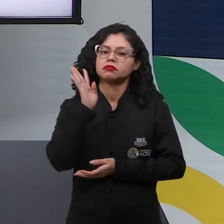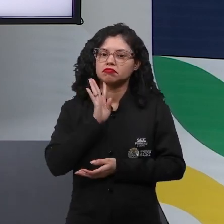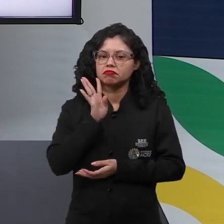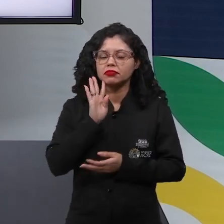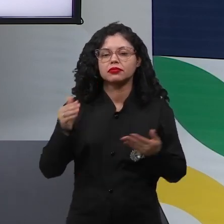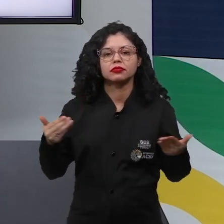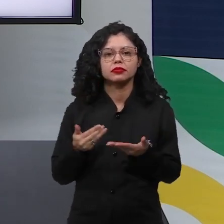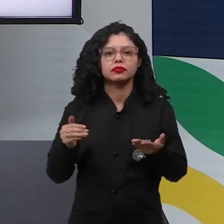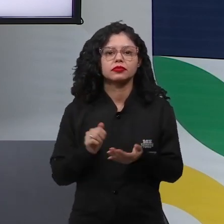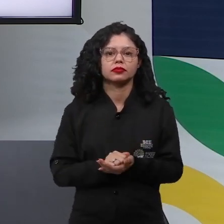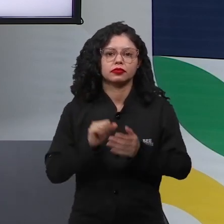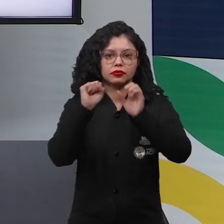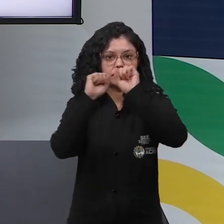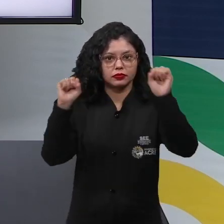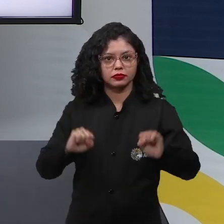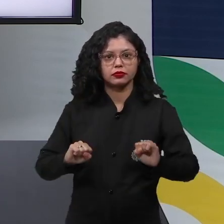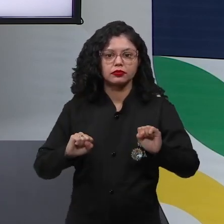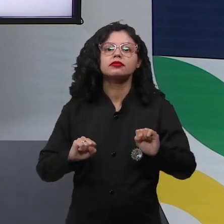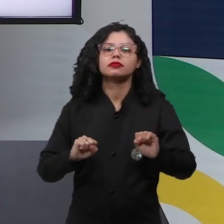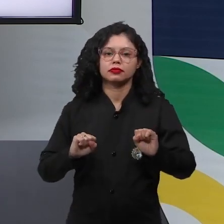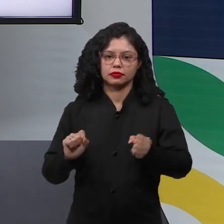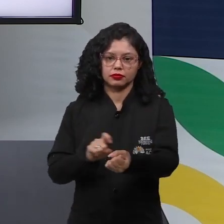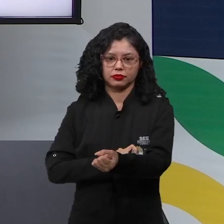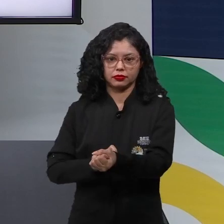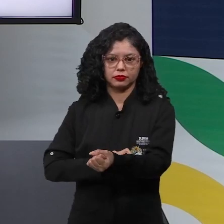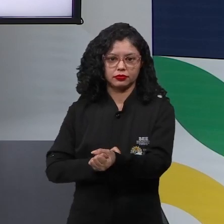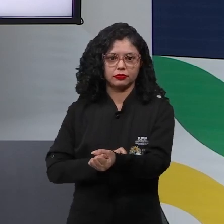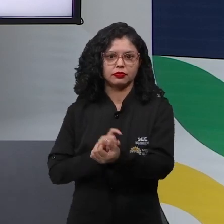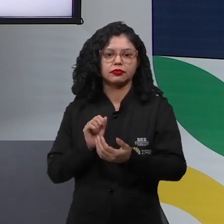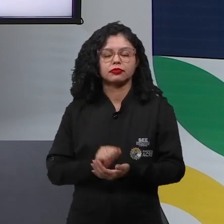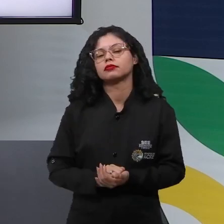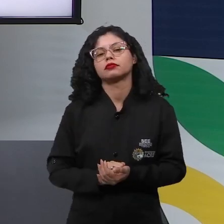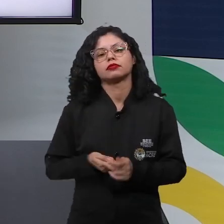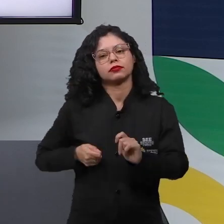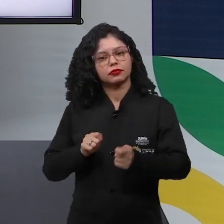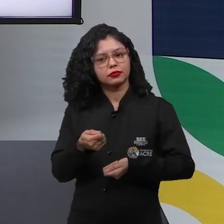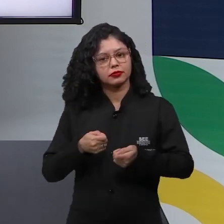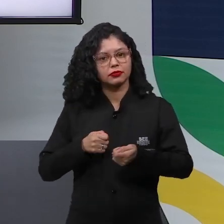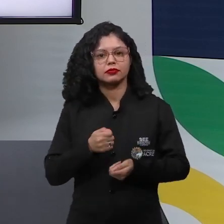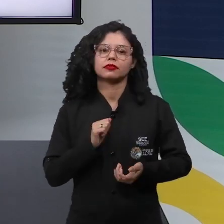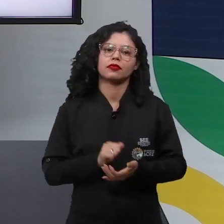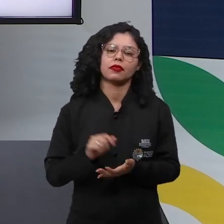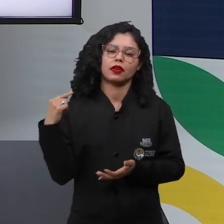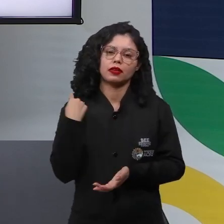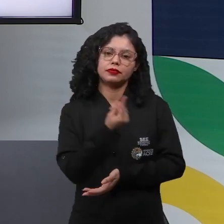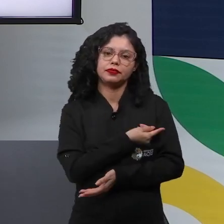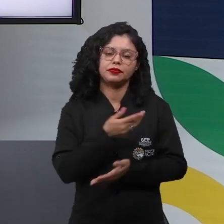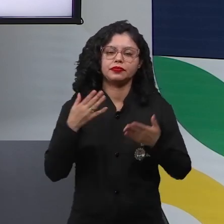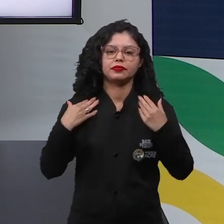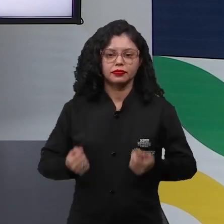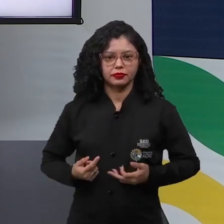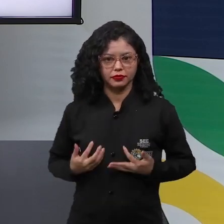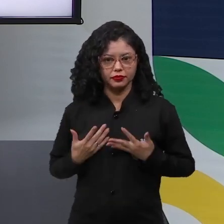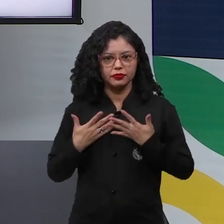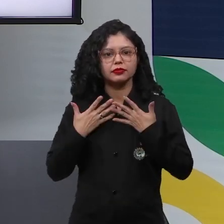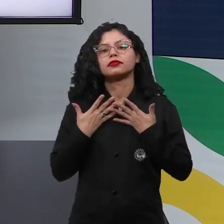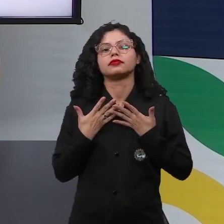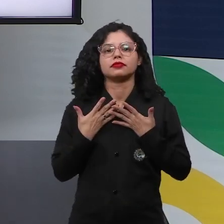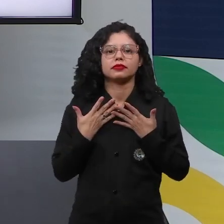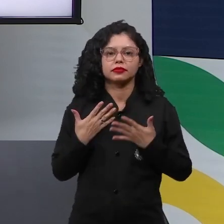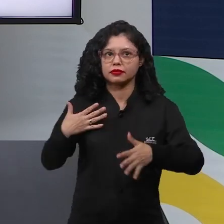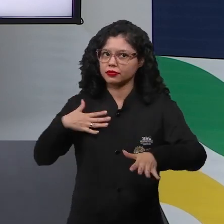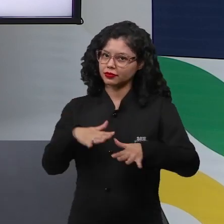interessante. Vamos falar sobre o sistema nervoso, ele que controla aí as nossas emoções, os